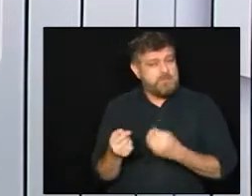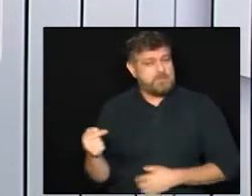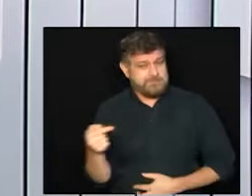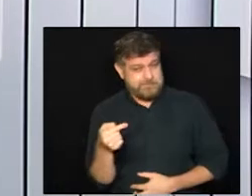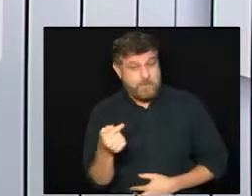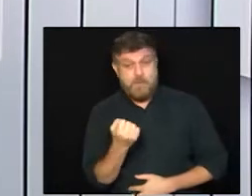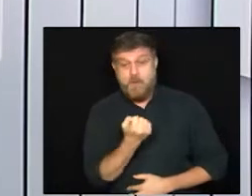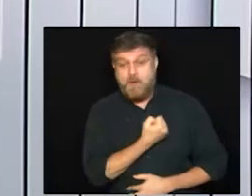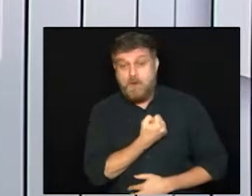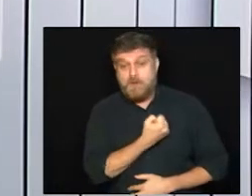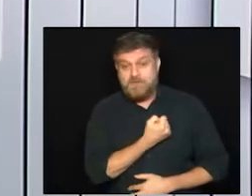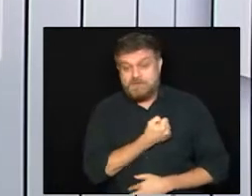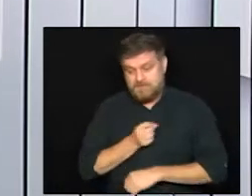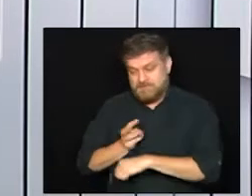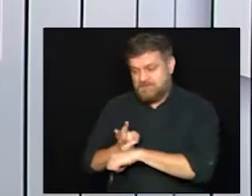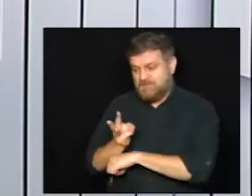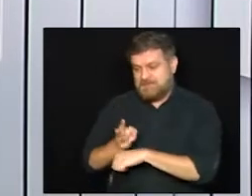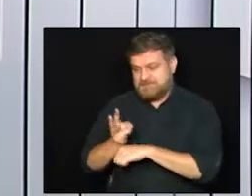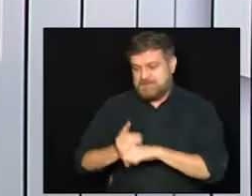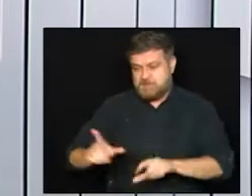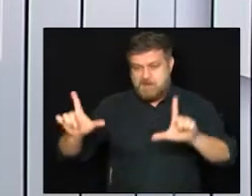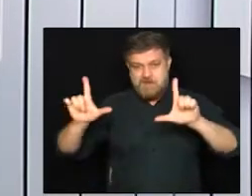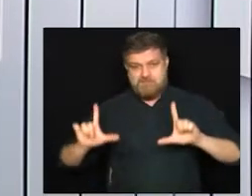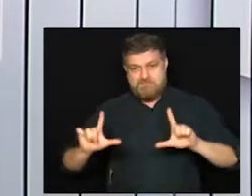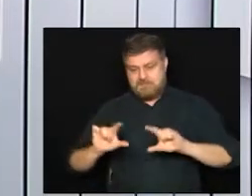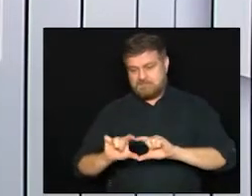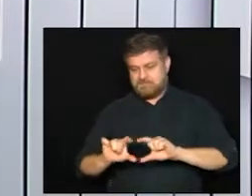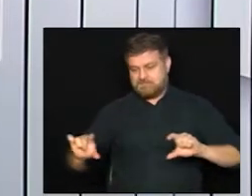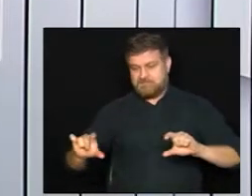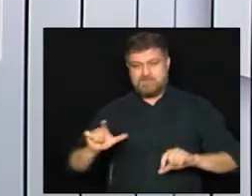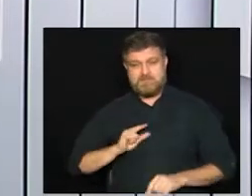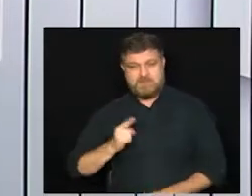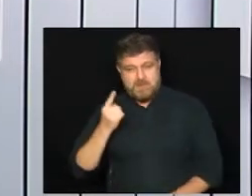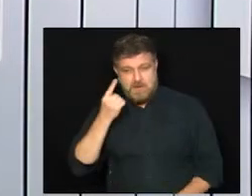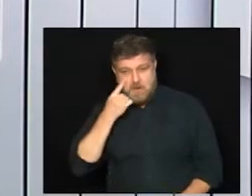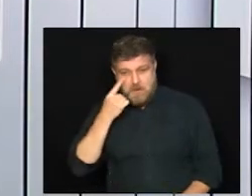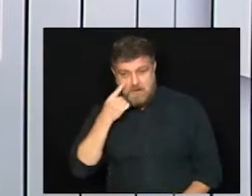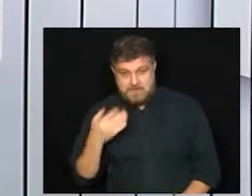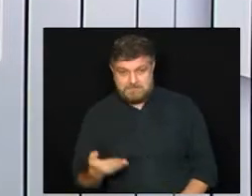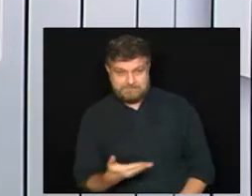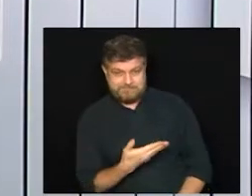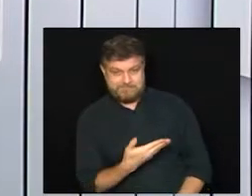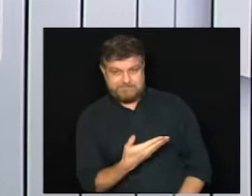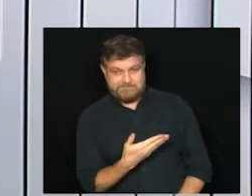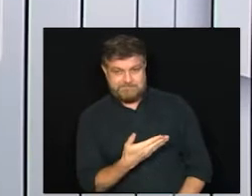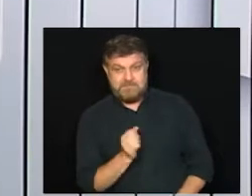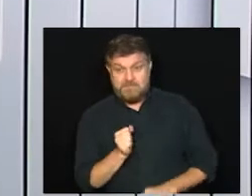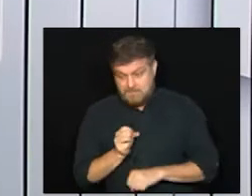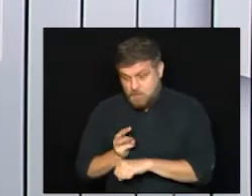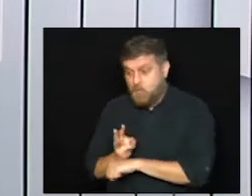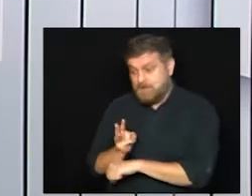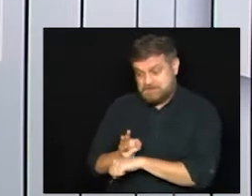nosso WhatsApp, que já está aqui embaixo da sua tela. 19 é o nosso DDD,